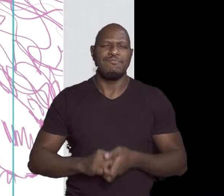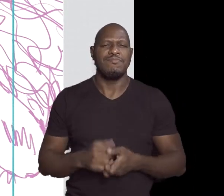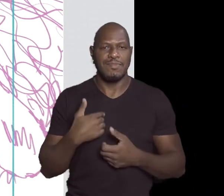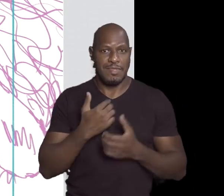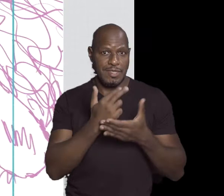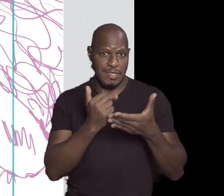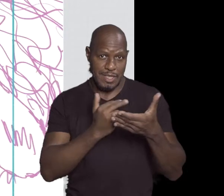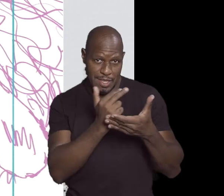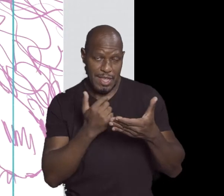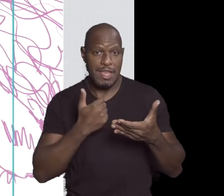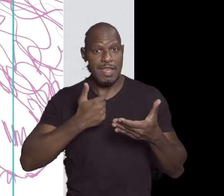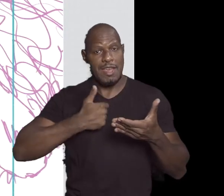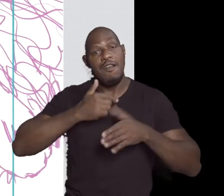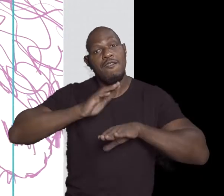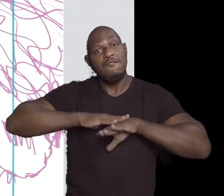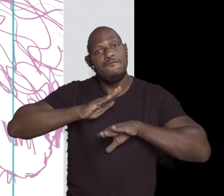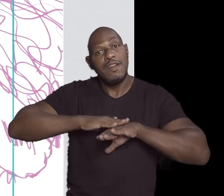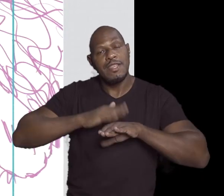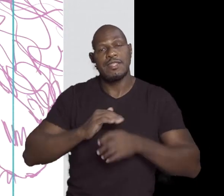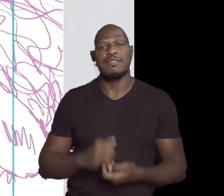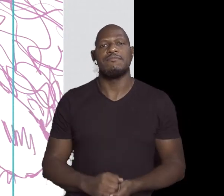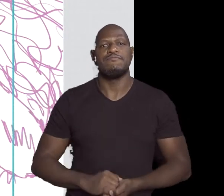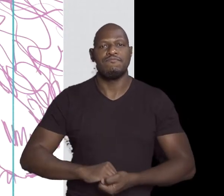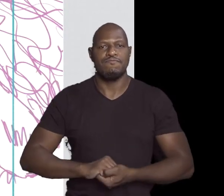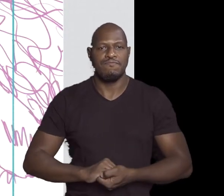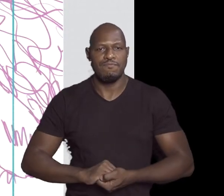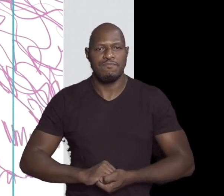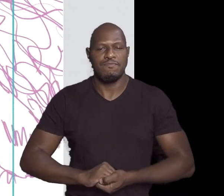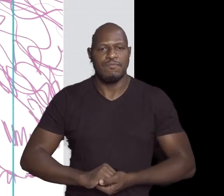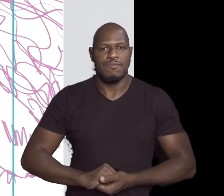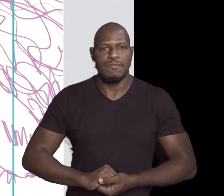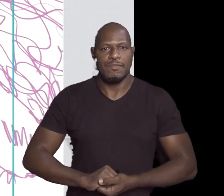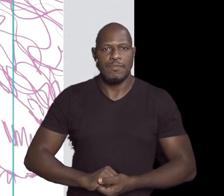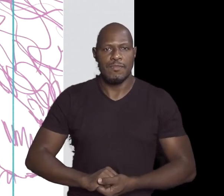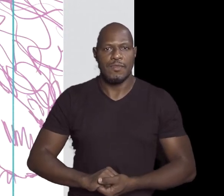nos desenhos que eu estava fazendo para o livro.